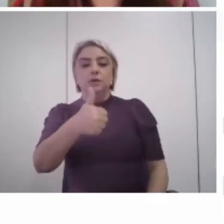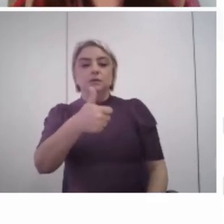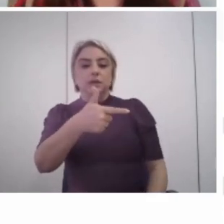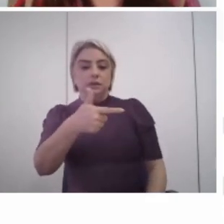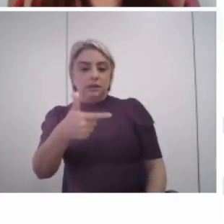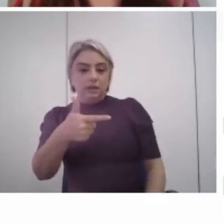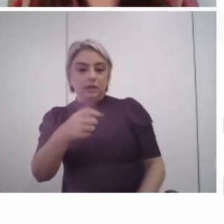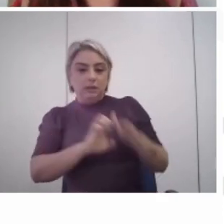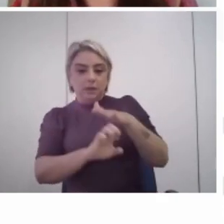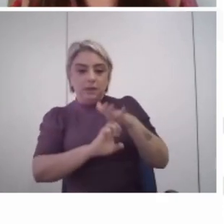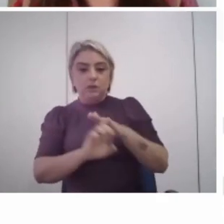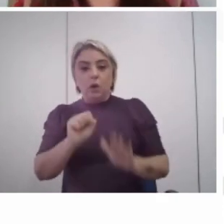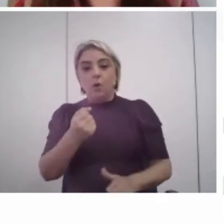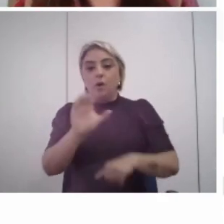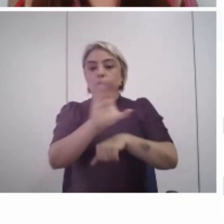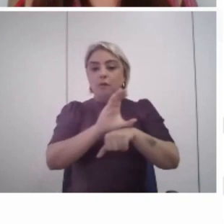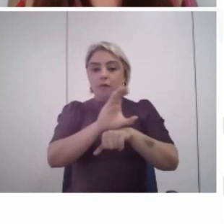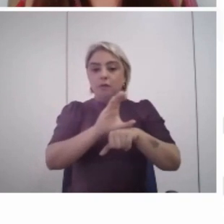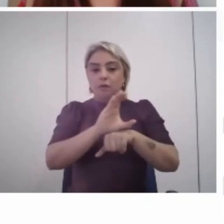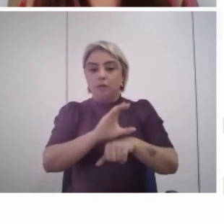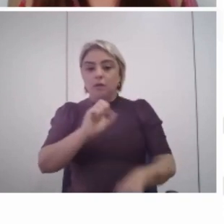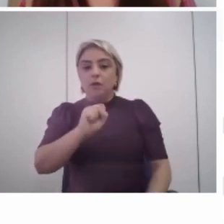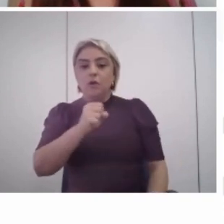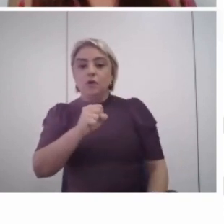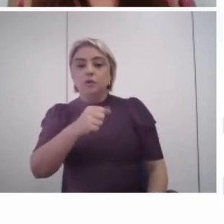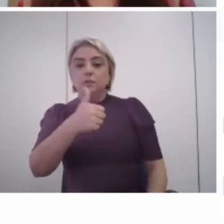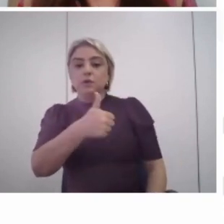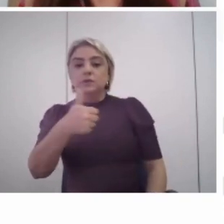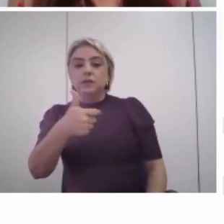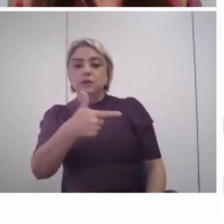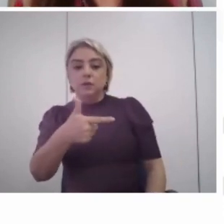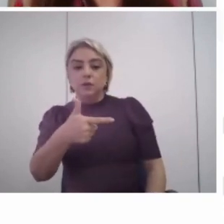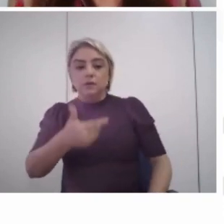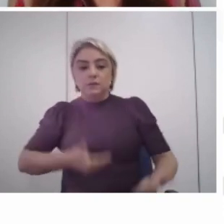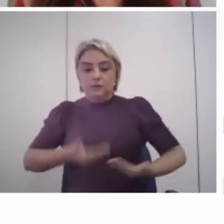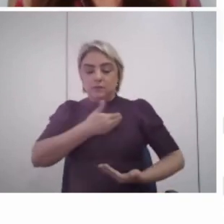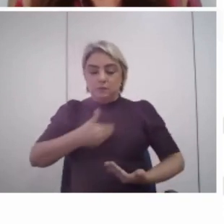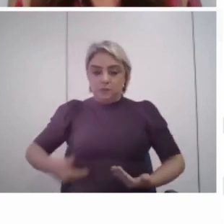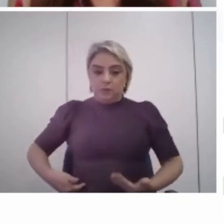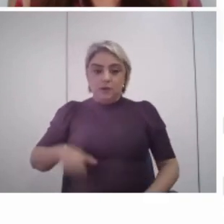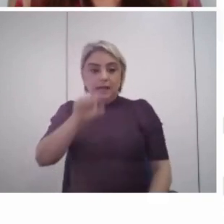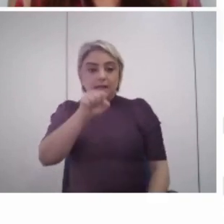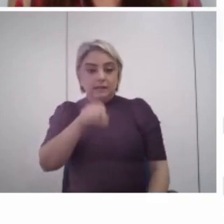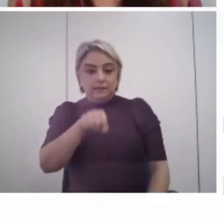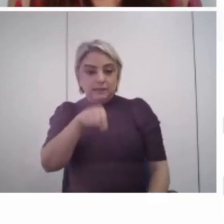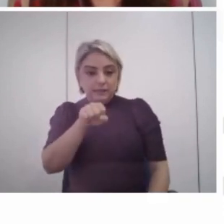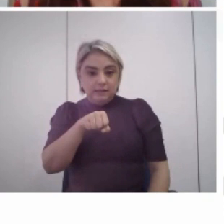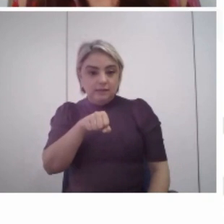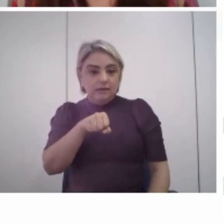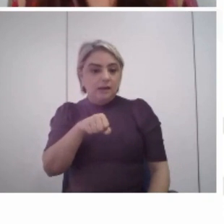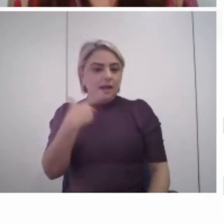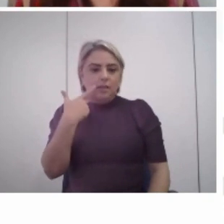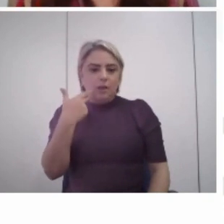empresas, ou seja, Constituição com a Lei 8.112, no caso do servidor público. Sim, vai ser a resposta mais comum,